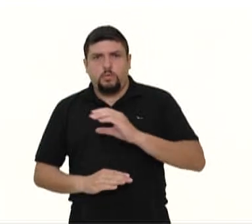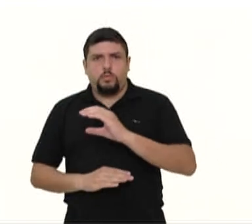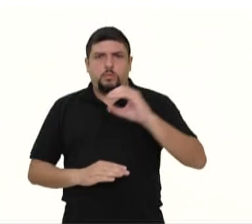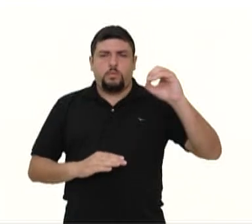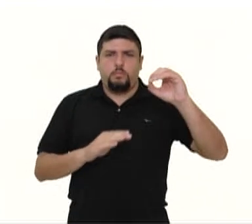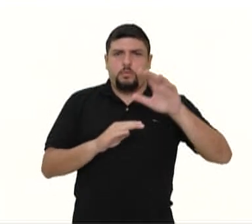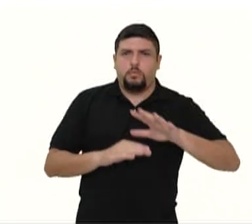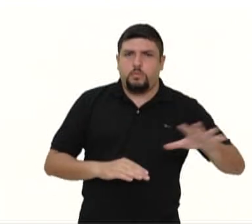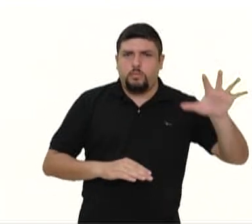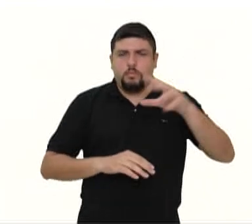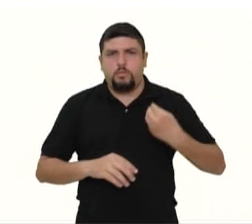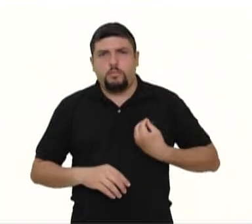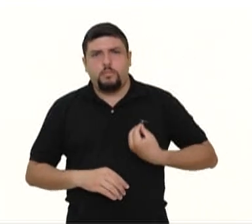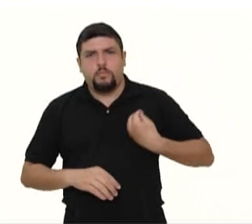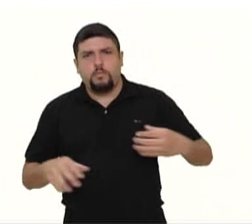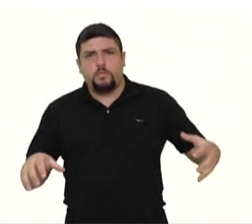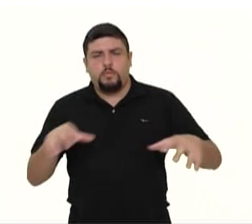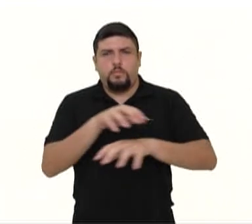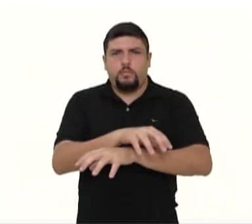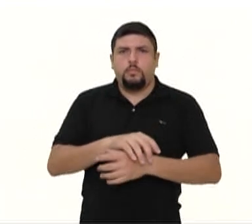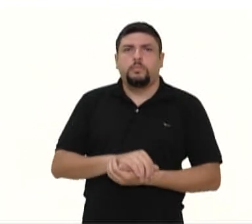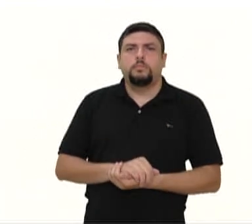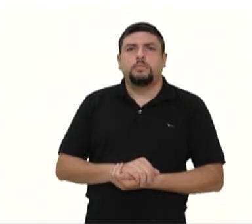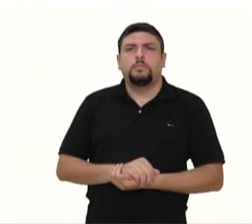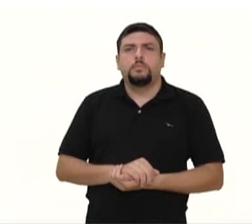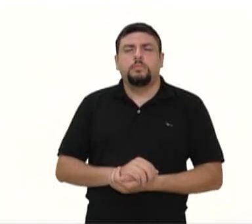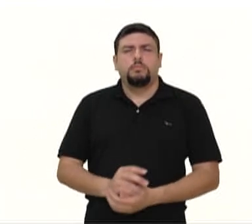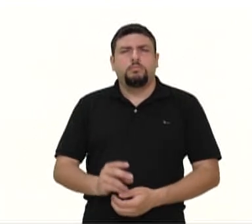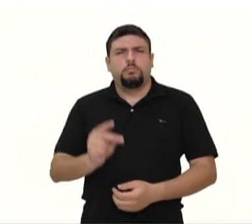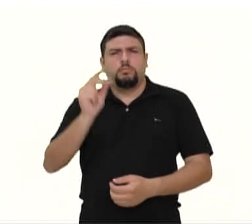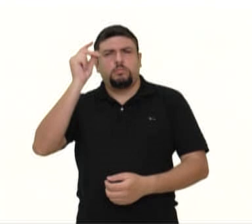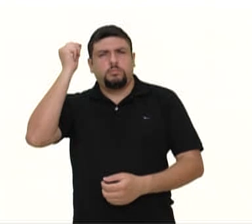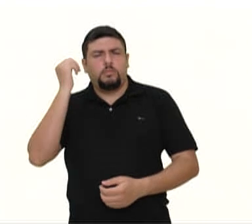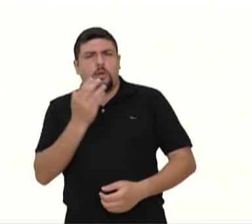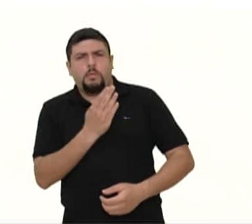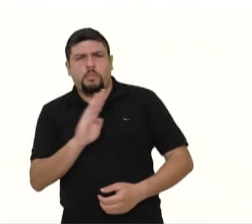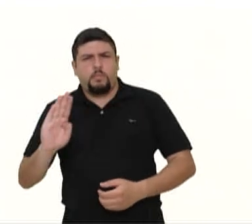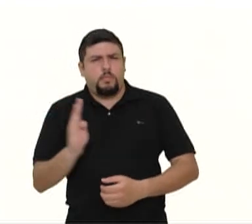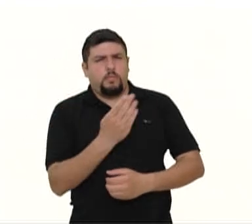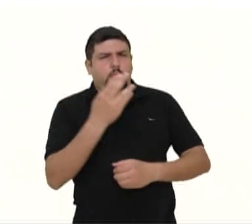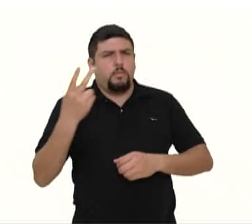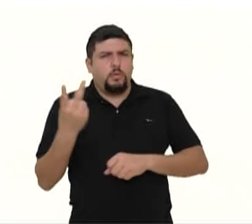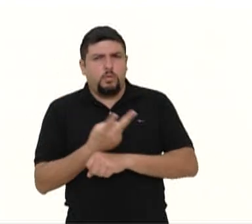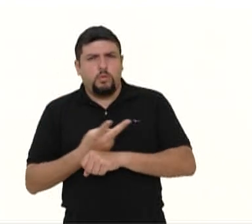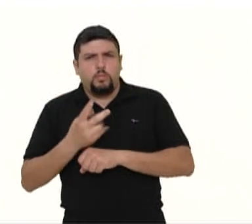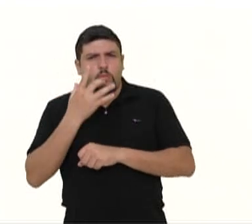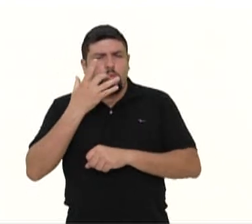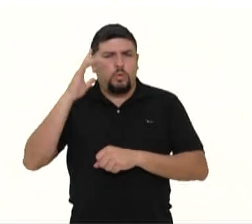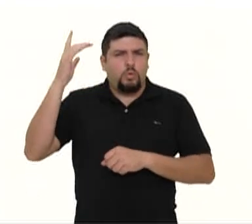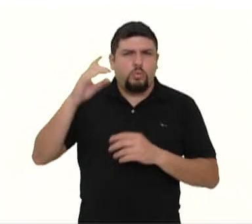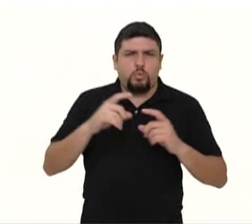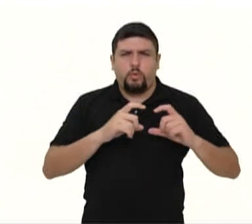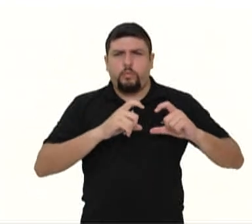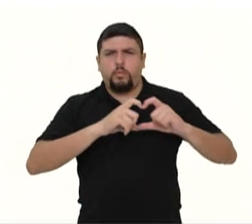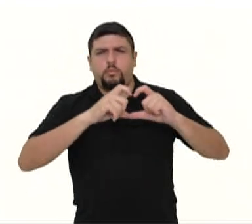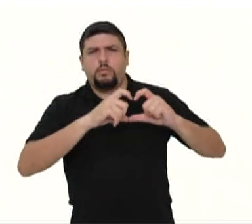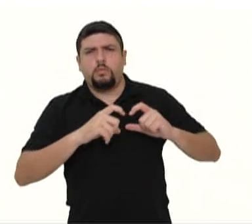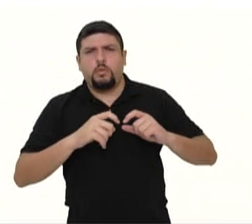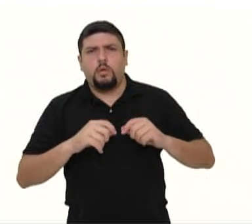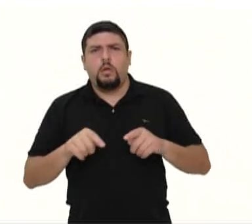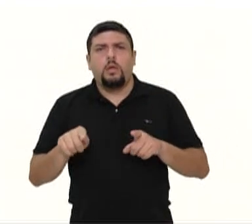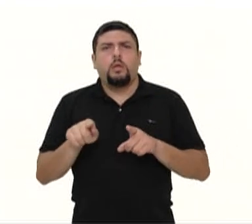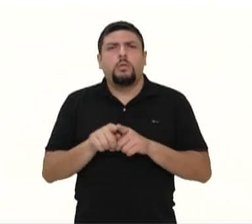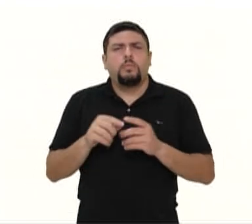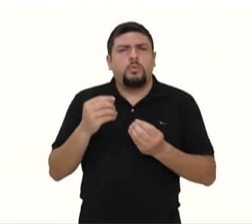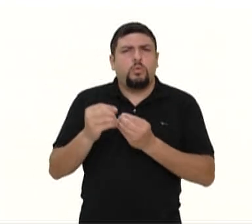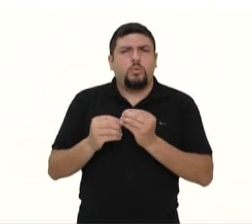outros biomas. Os velhos bandeirantes em busca de ouro e diamantes, né? As fronteiras da pátria, muito além dos limites dos